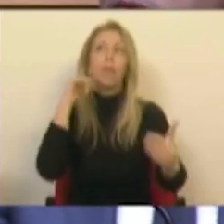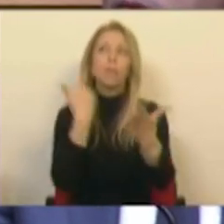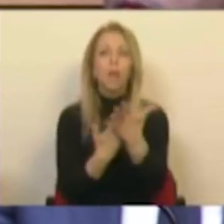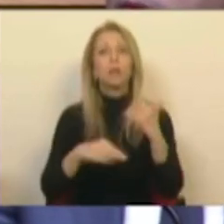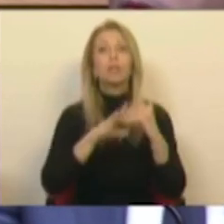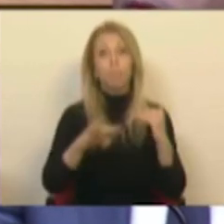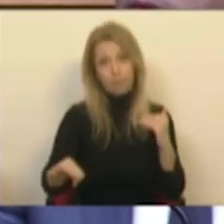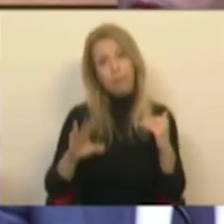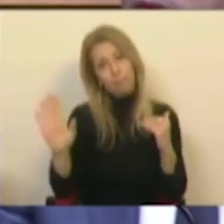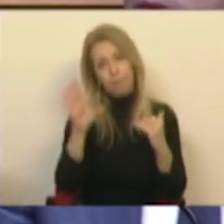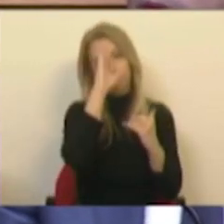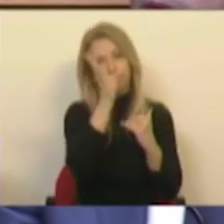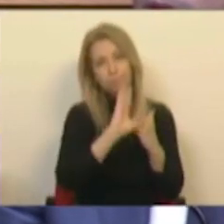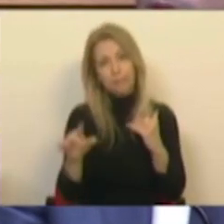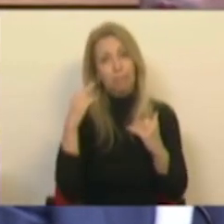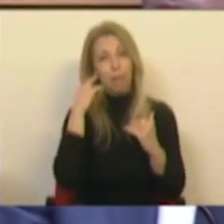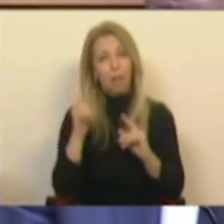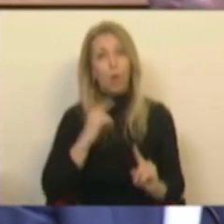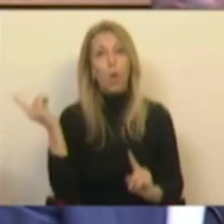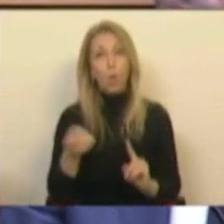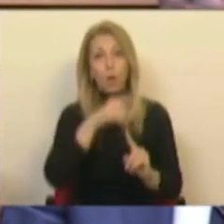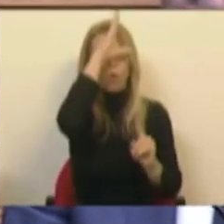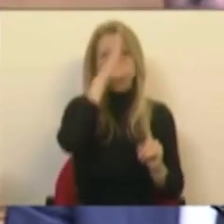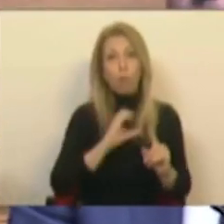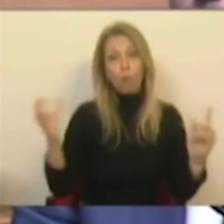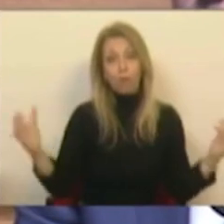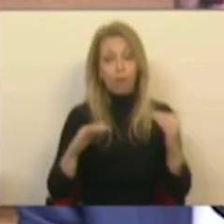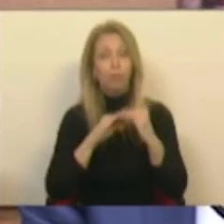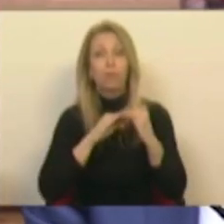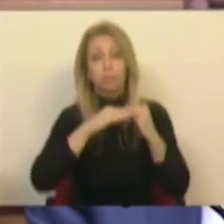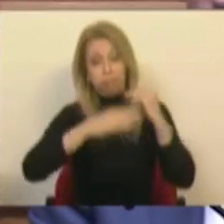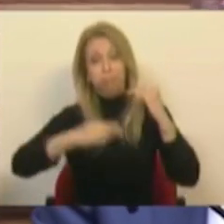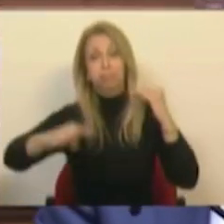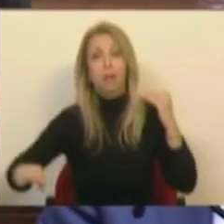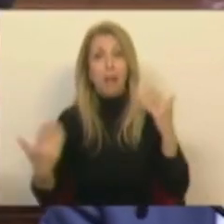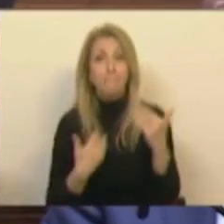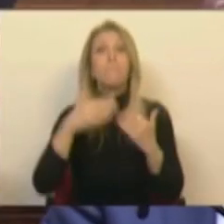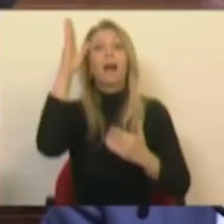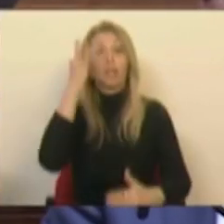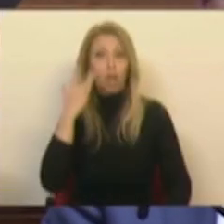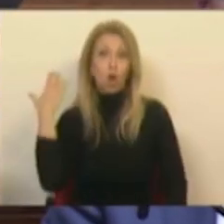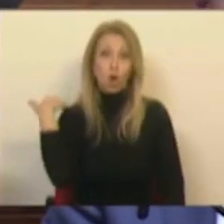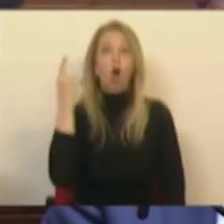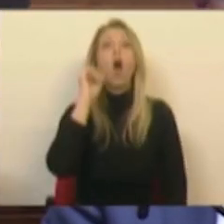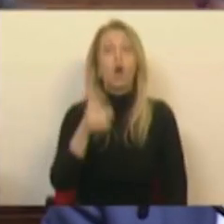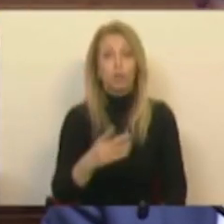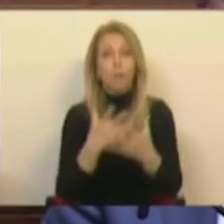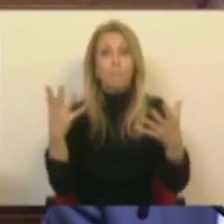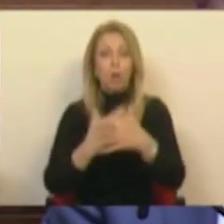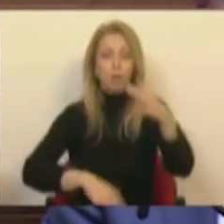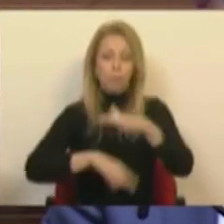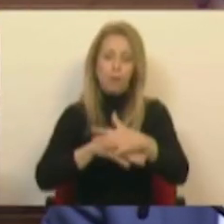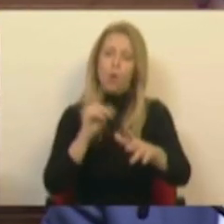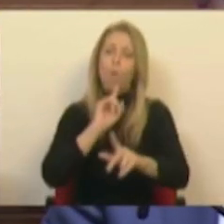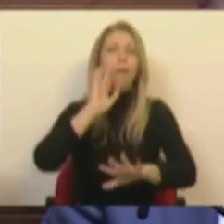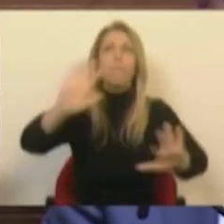depois sabemos que o governo mais instável de António Costa é o governo de maioria absoluta. E não é por acaso, o deputado Bernardo Blanco há bocadinho